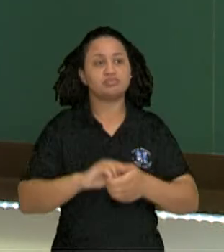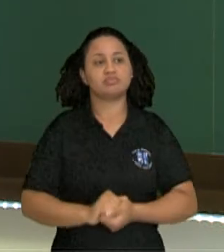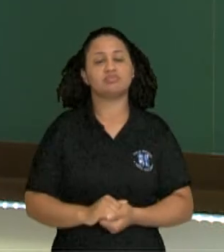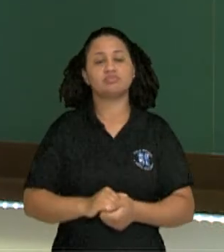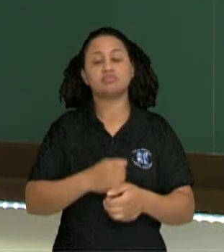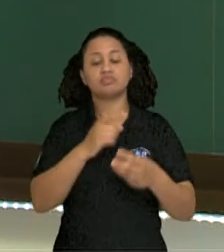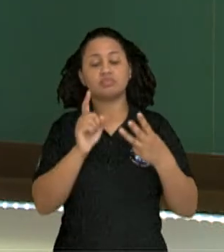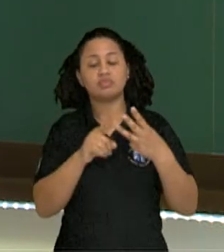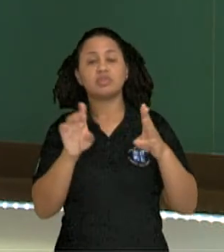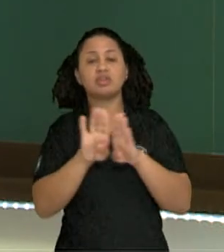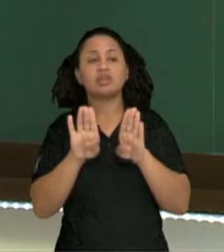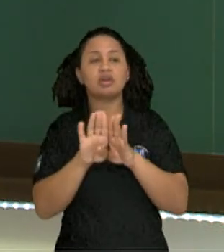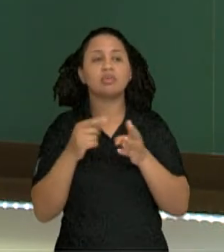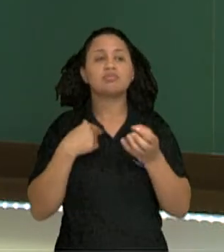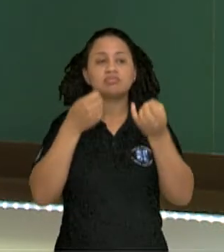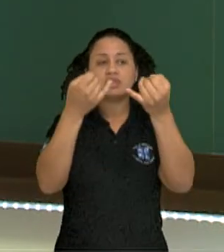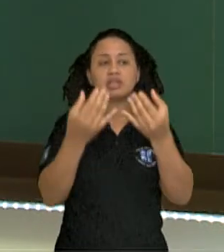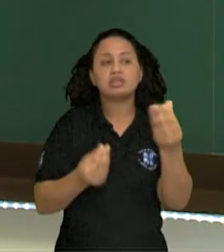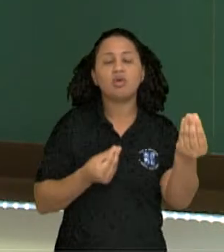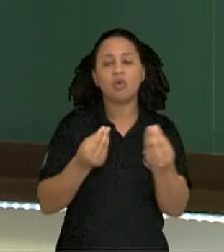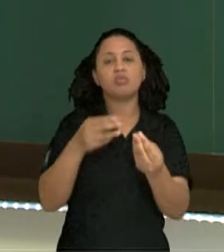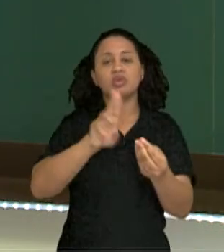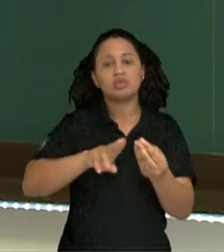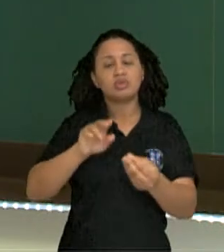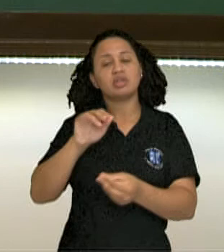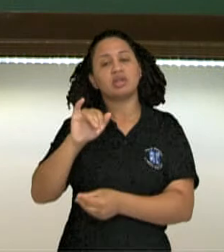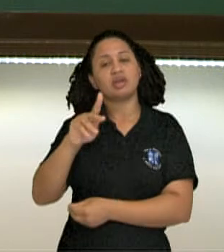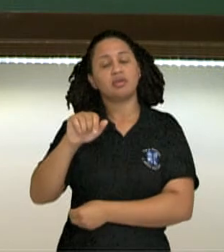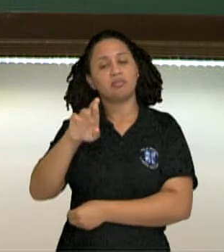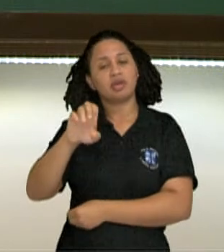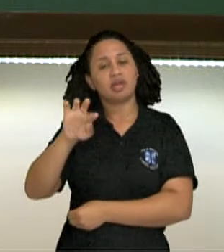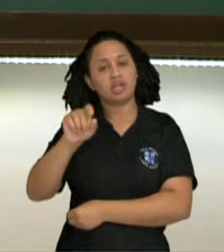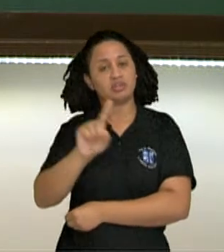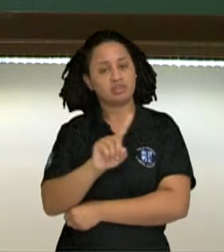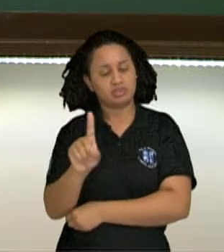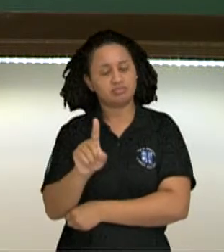el imperativo negativo. Por hoy,